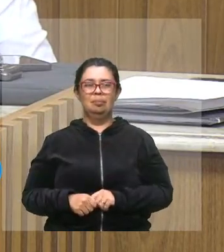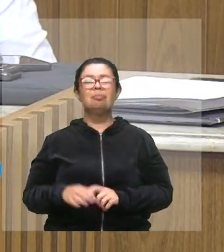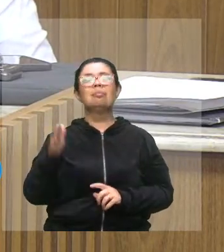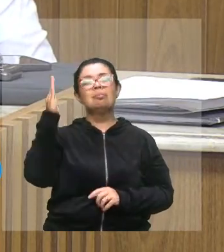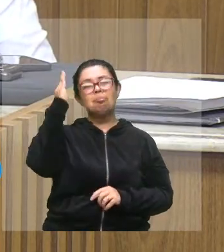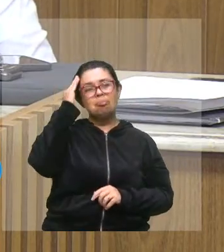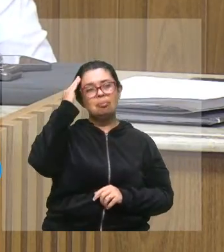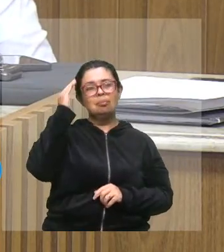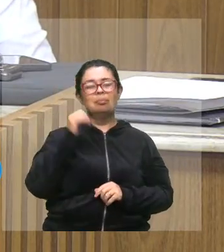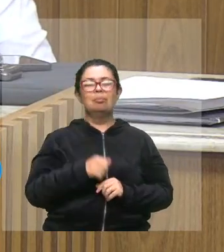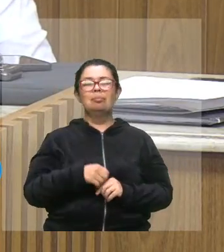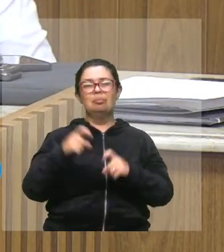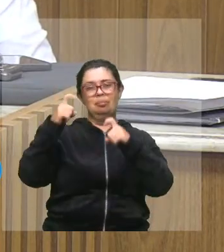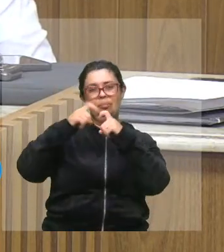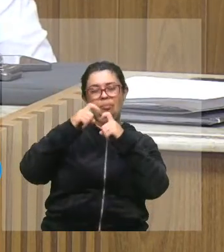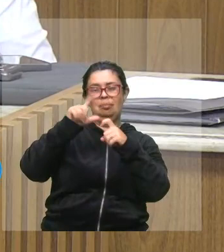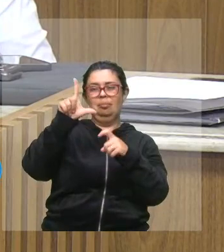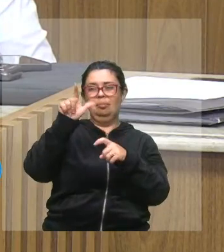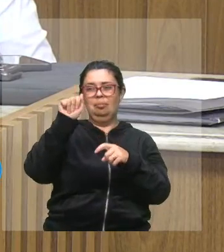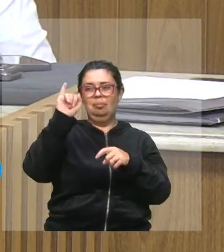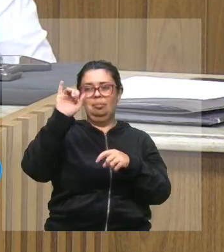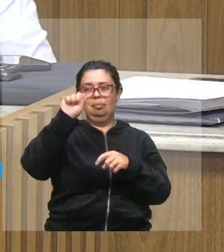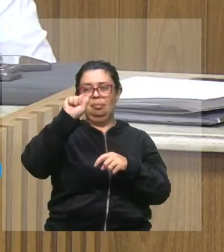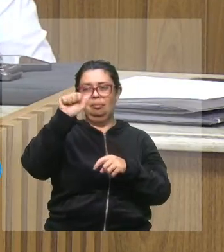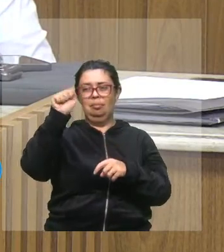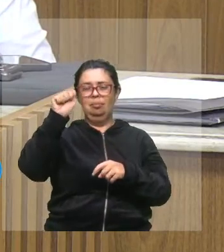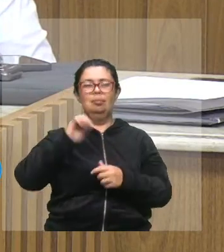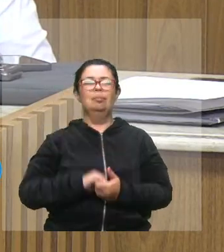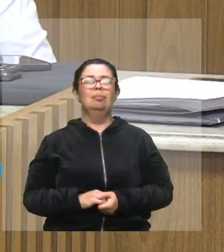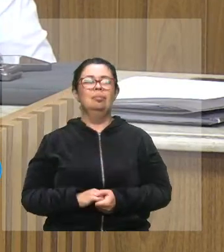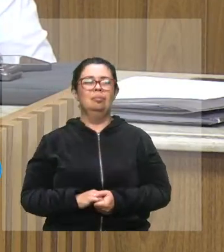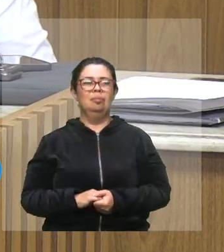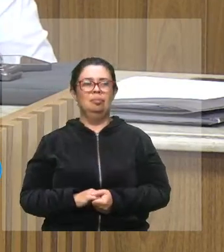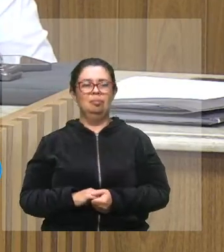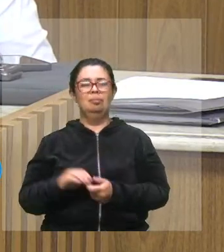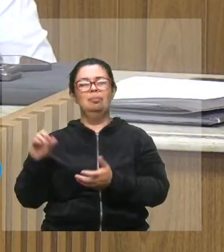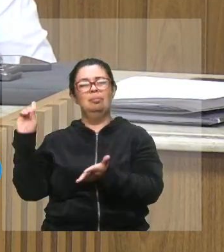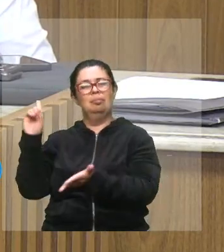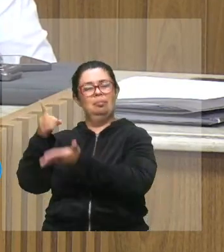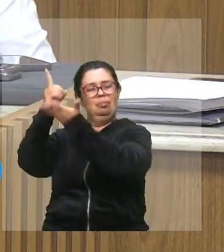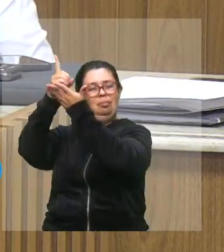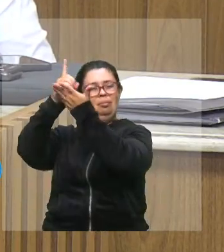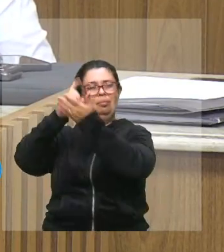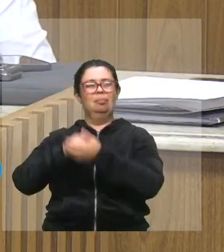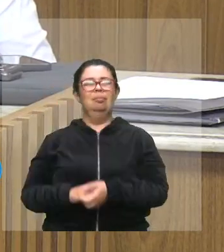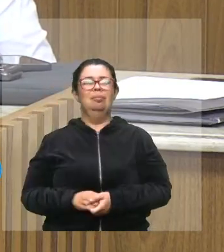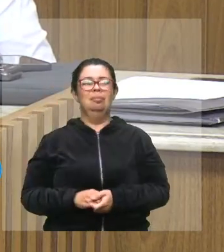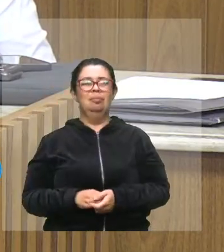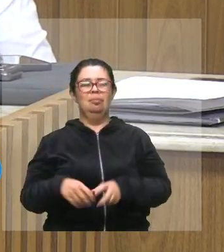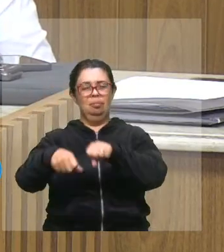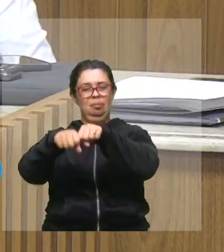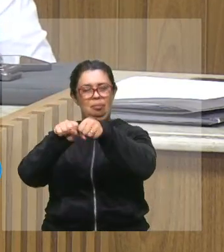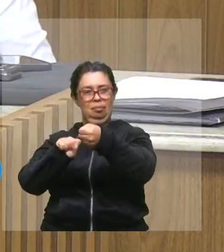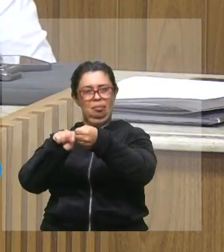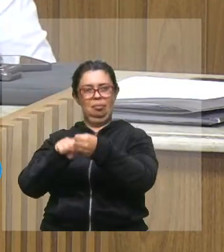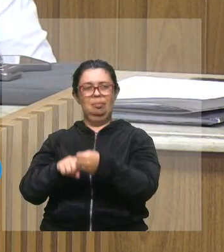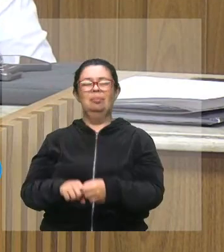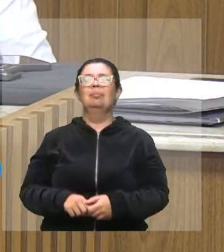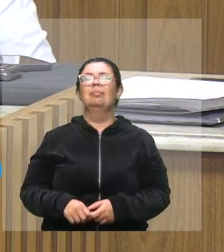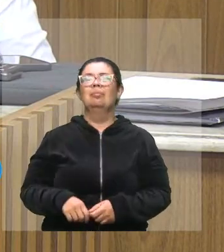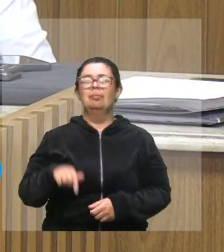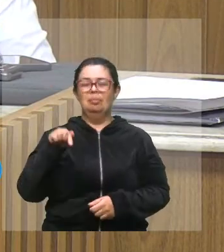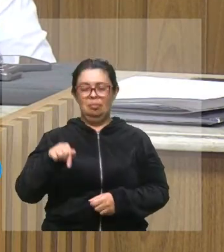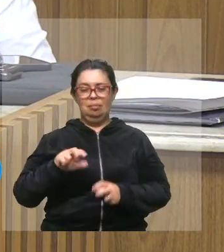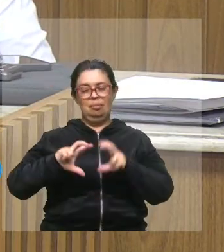entendendo que a doutora Laysa Gabriele da Silva seja homenageada com o título maior que essa casa